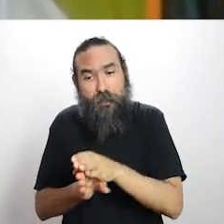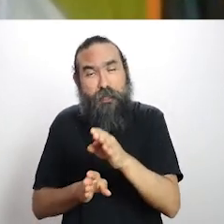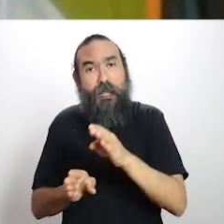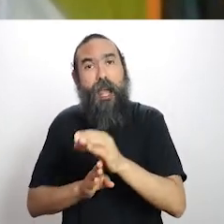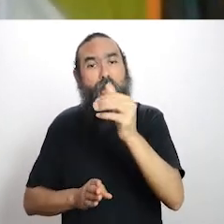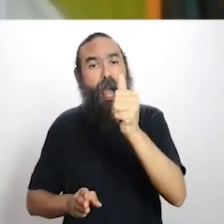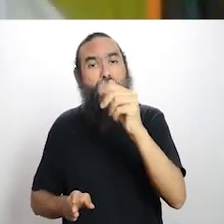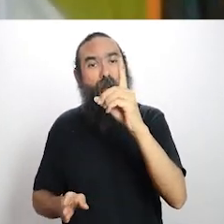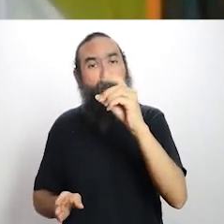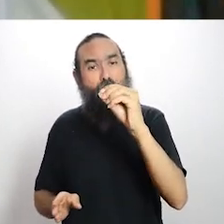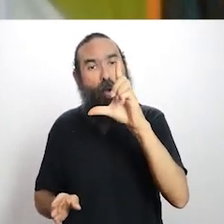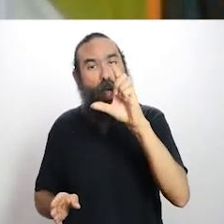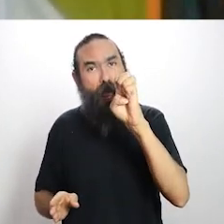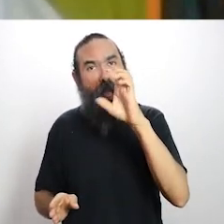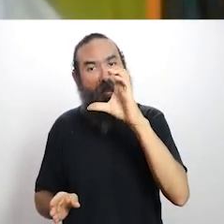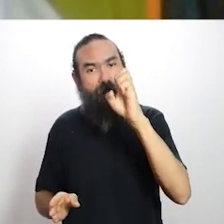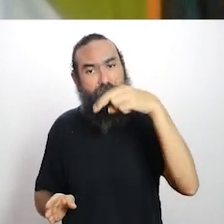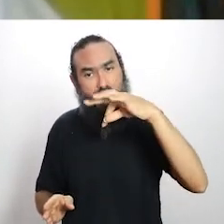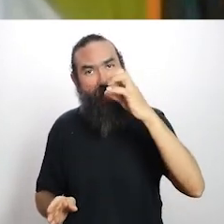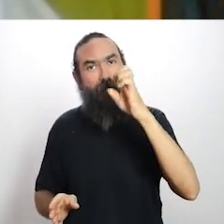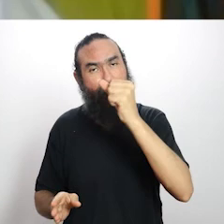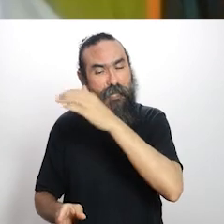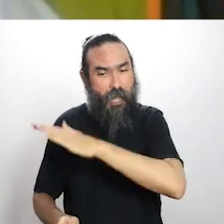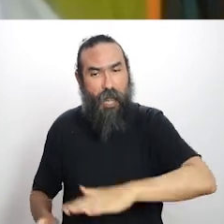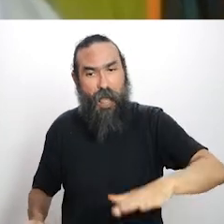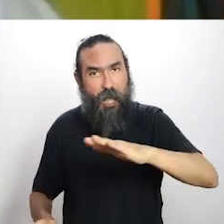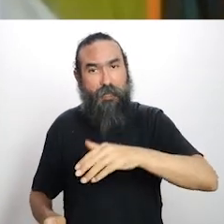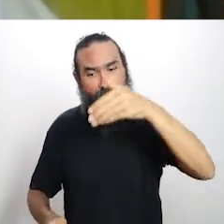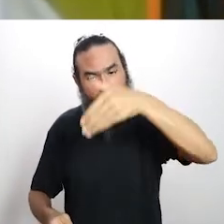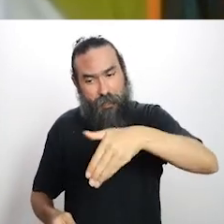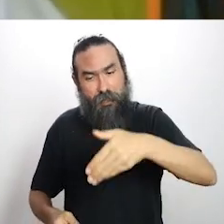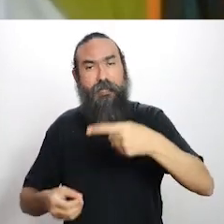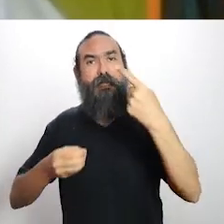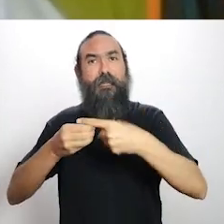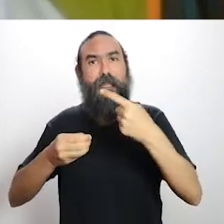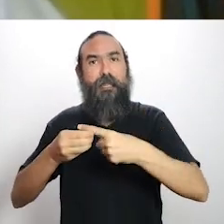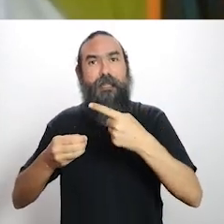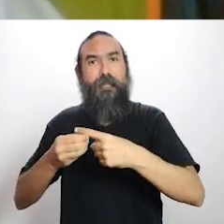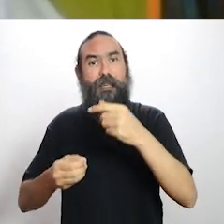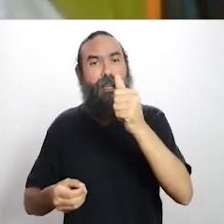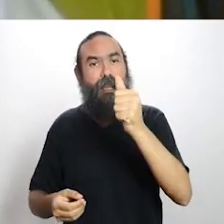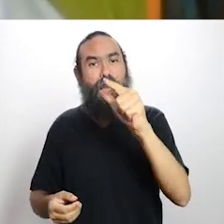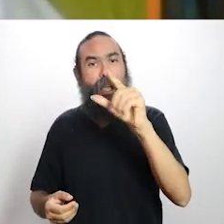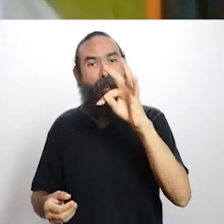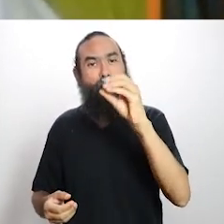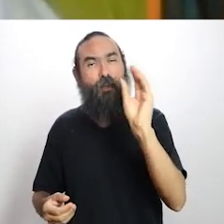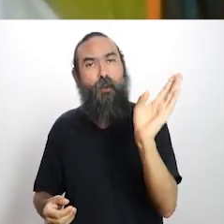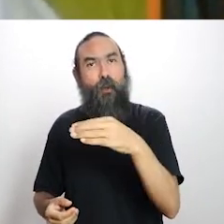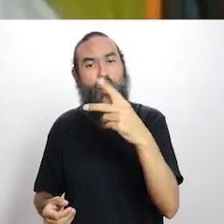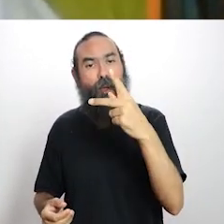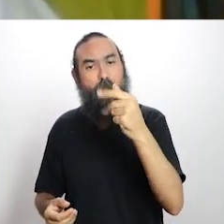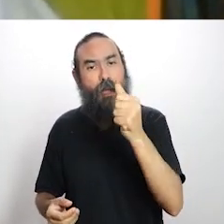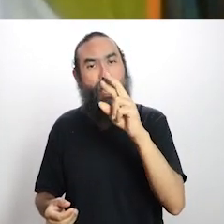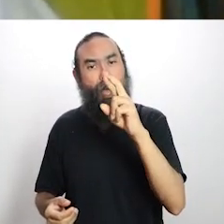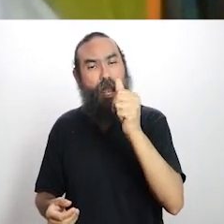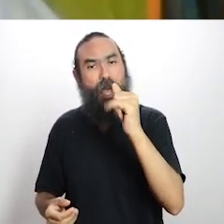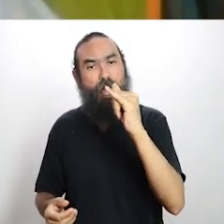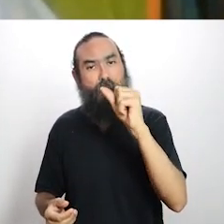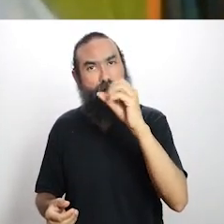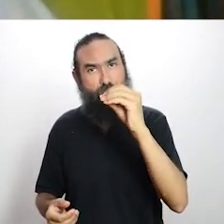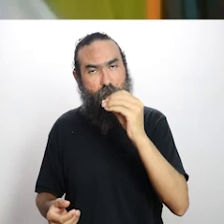junto com o Conselho, para o município de Alto Paraíso. Então, gente também... Dorothee Marques, que é